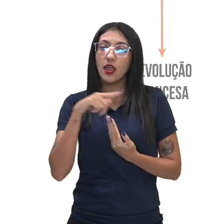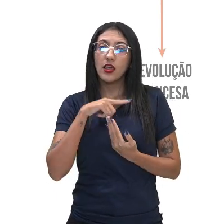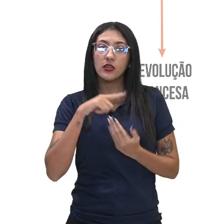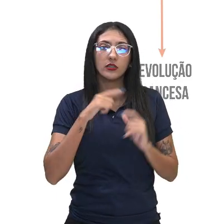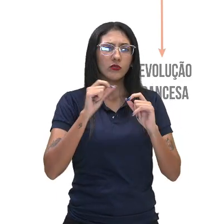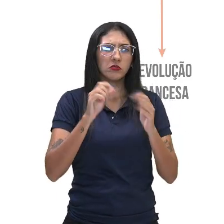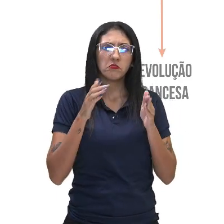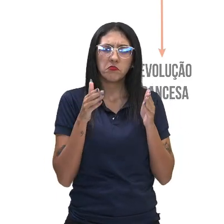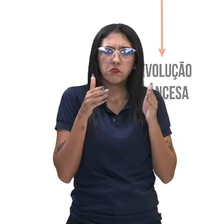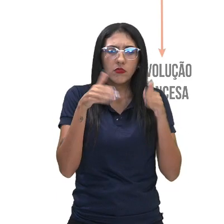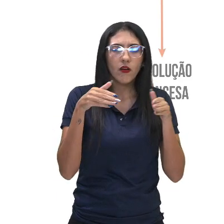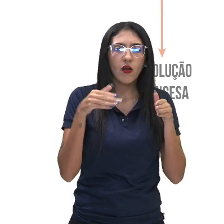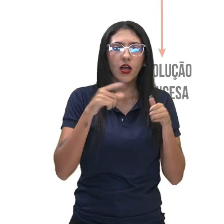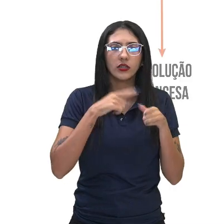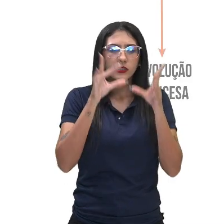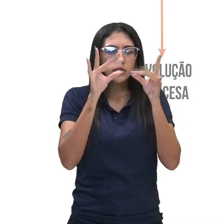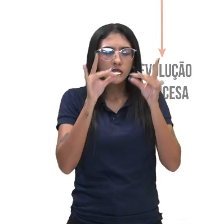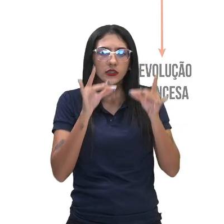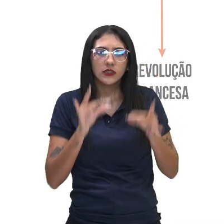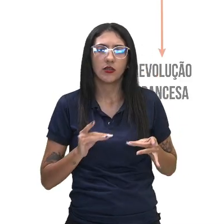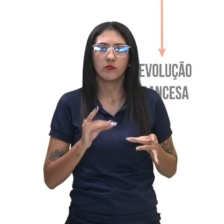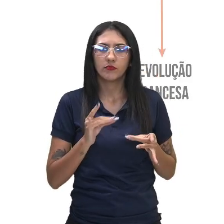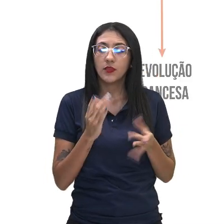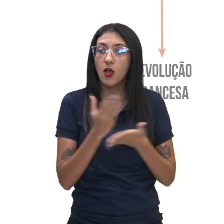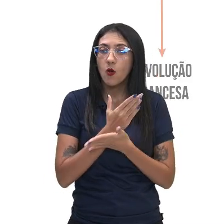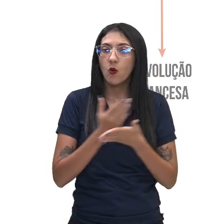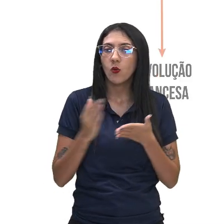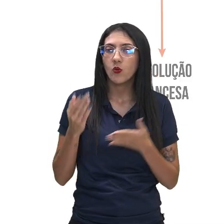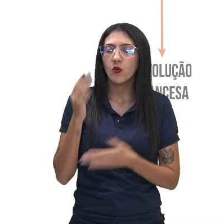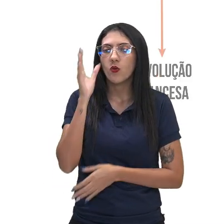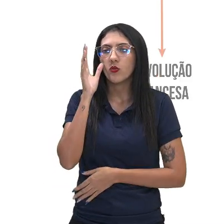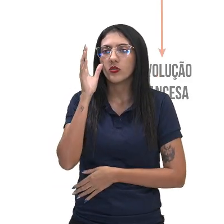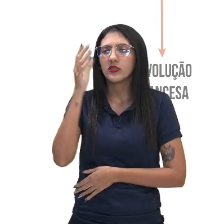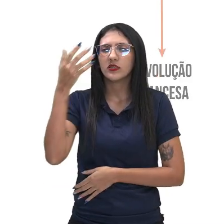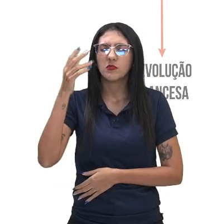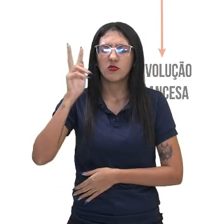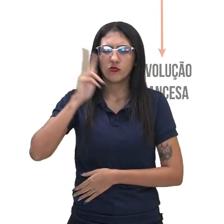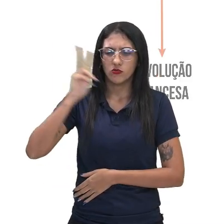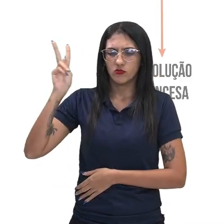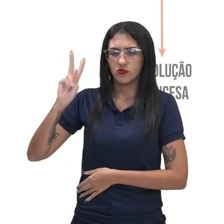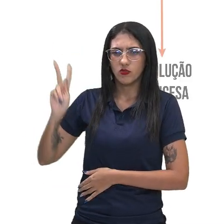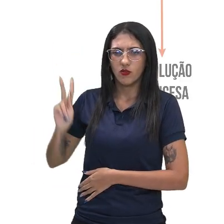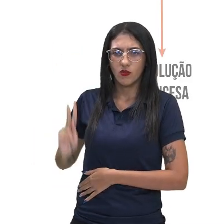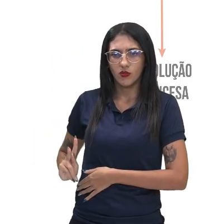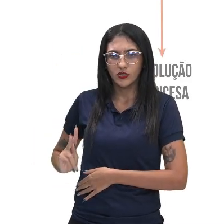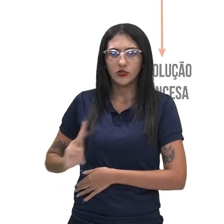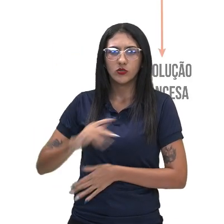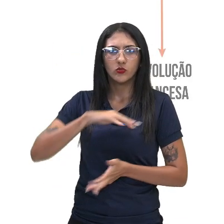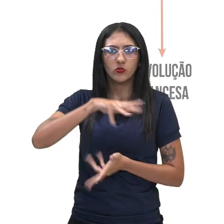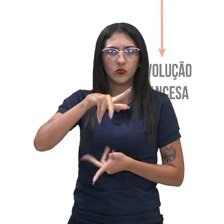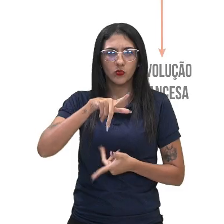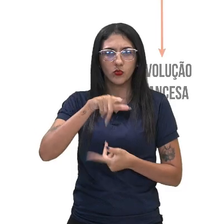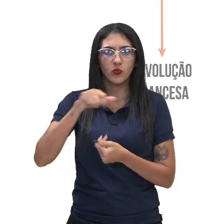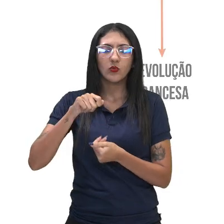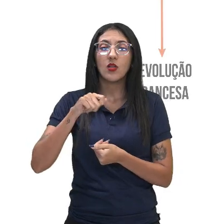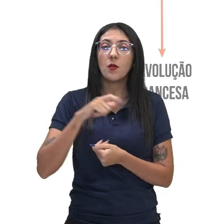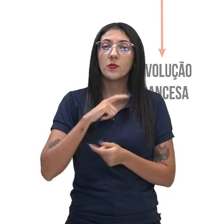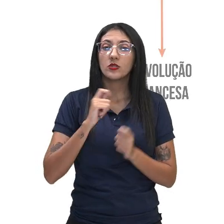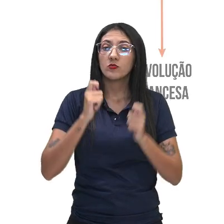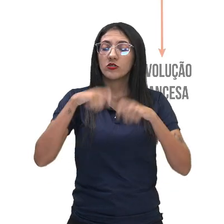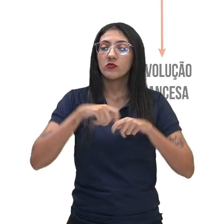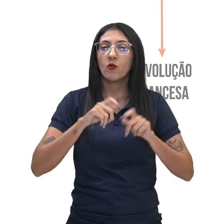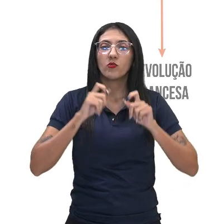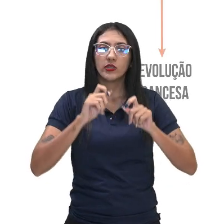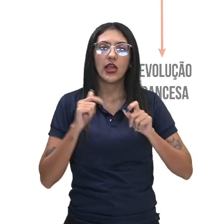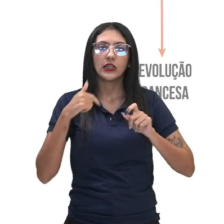debruçou a respeito de alguns eventos que aconteceram na história da humanidade para